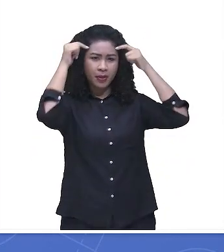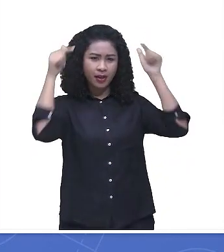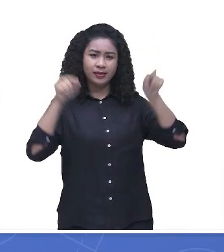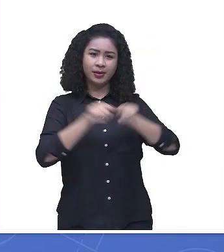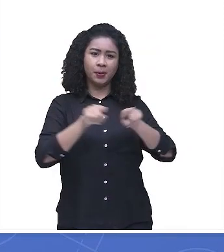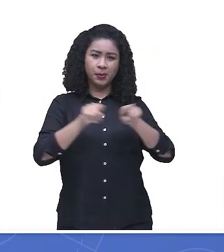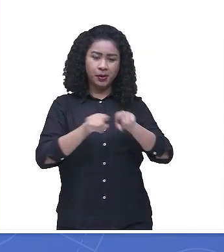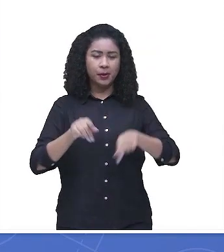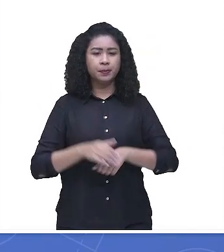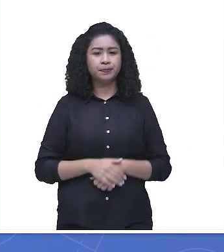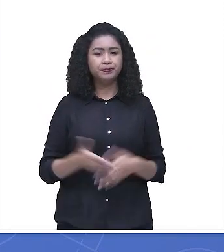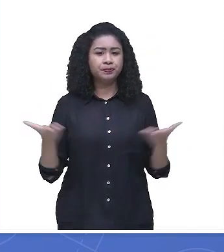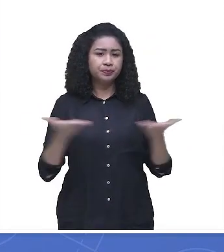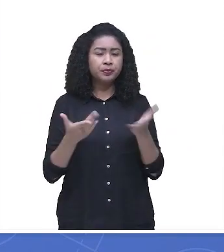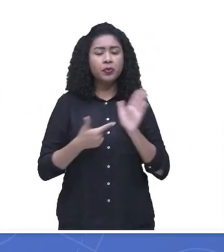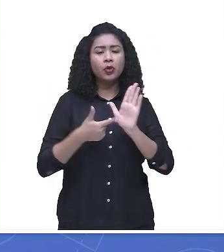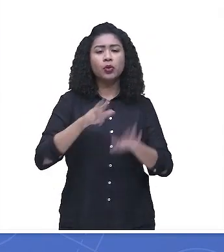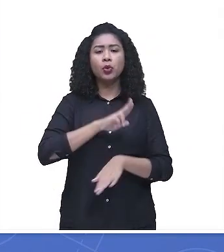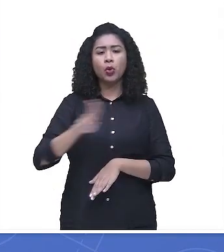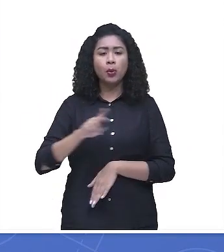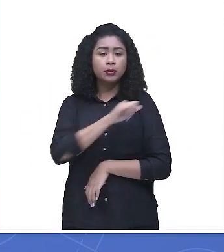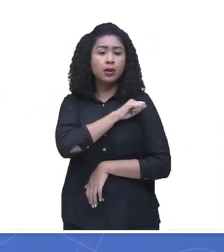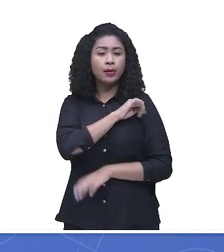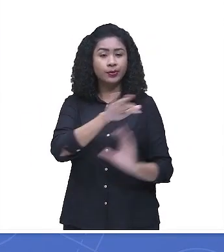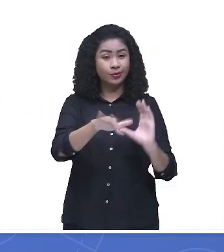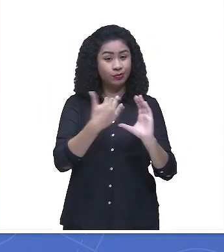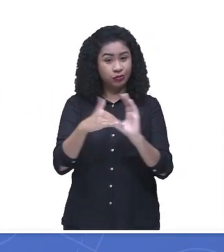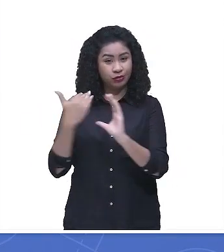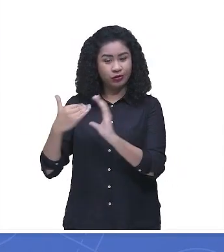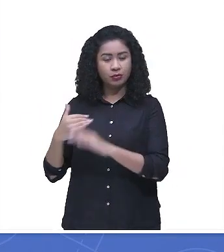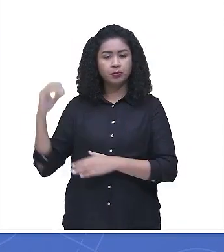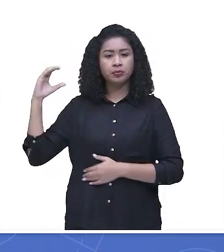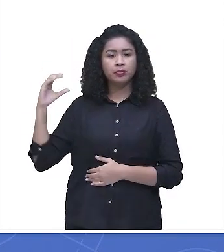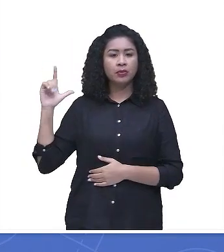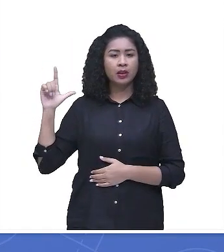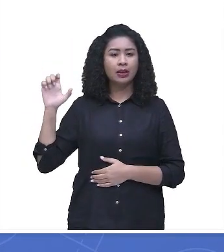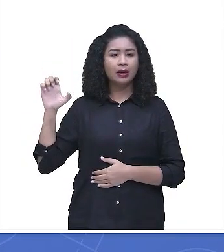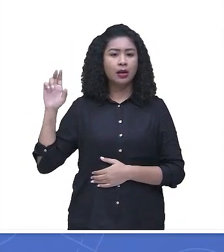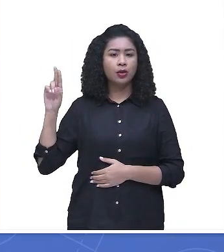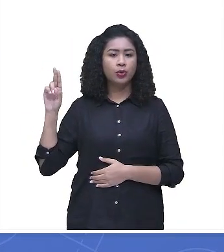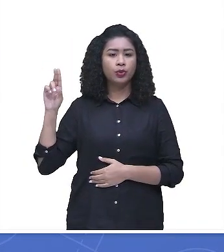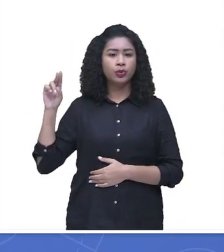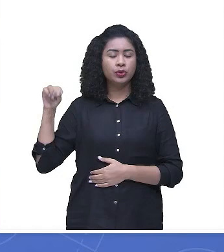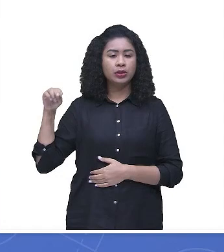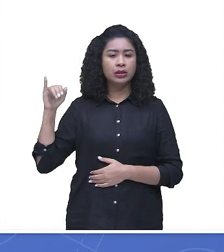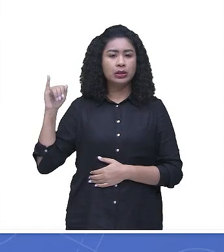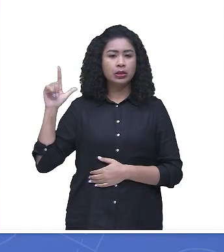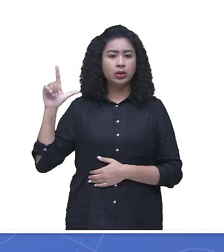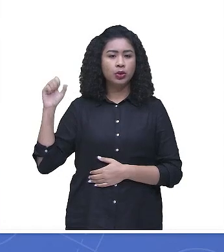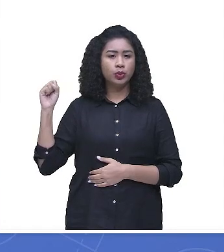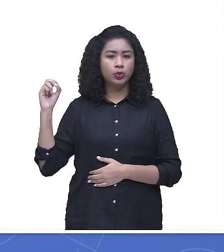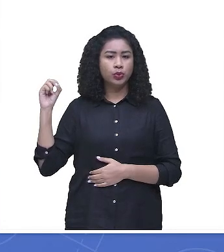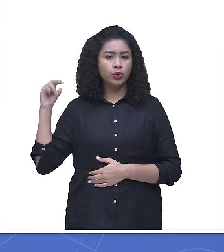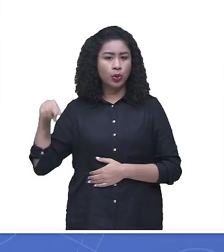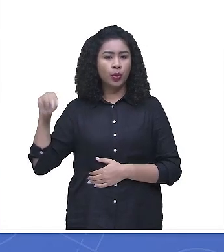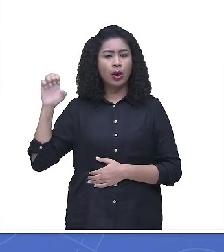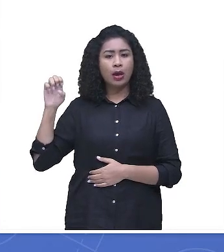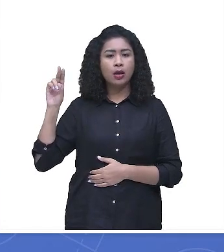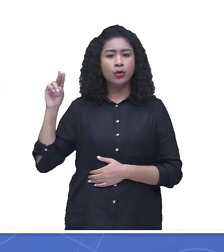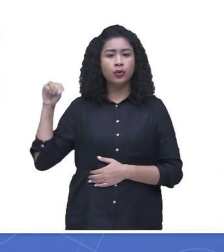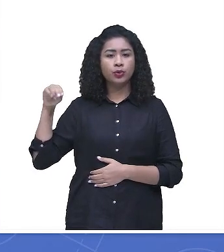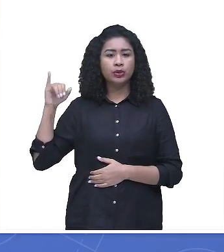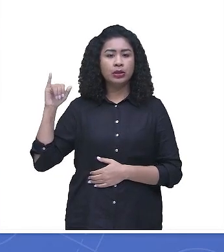lendo aqui a participação do Clenilson, letra C, Álvaro, letra C, Paulo Miguel, Helenice, Efraim,